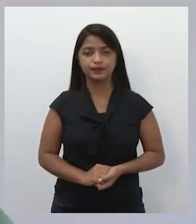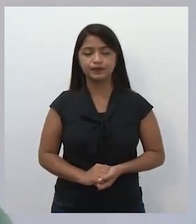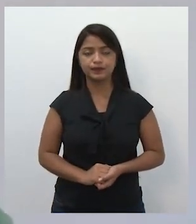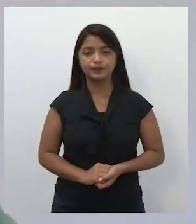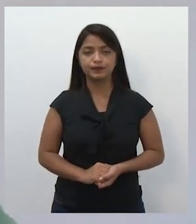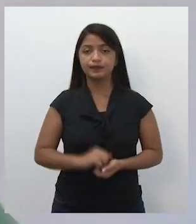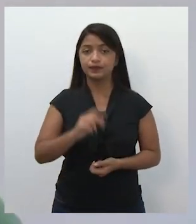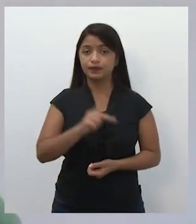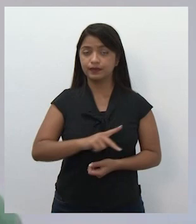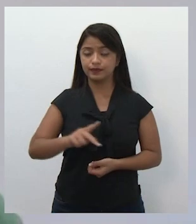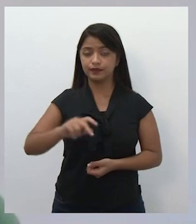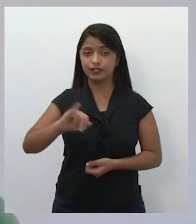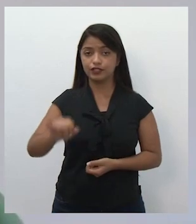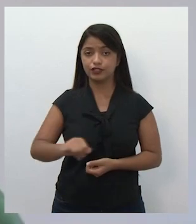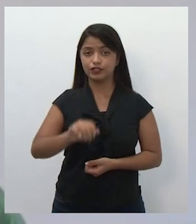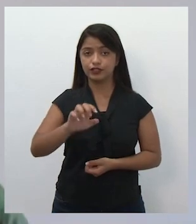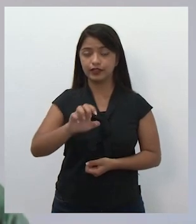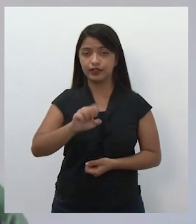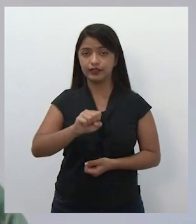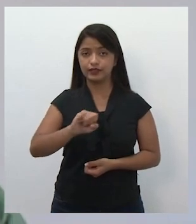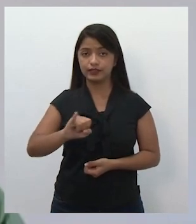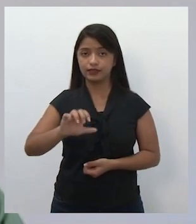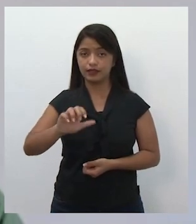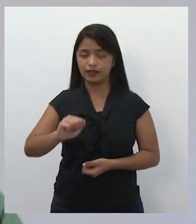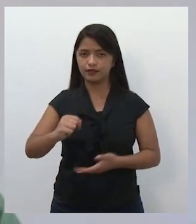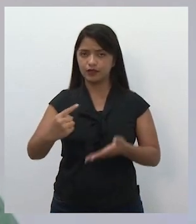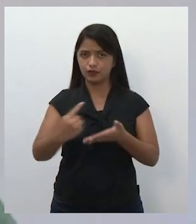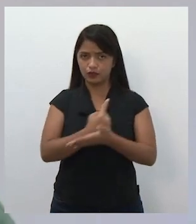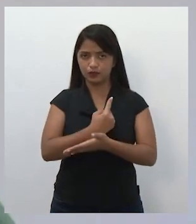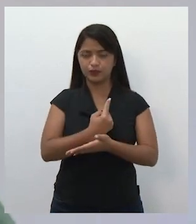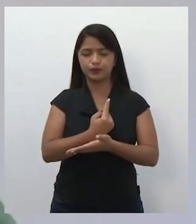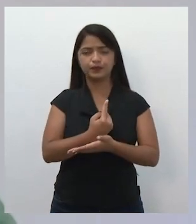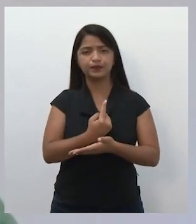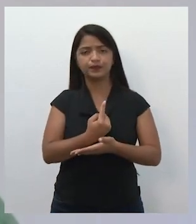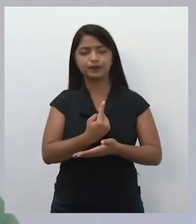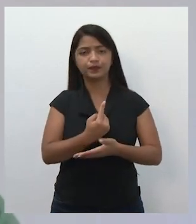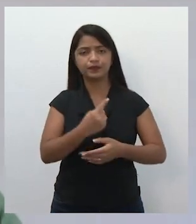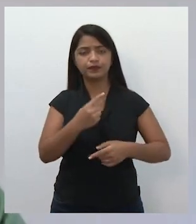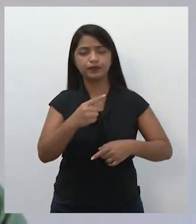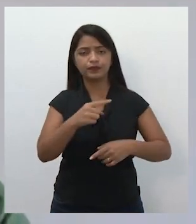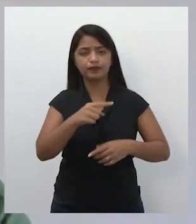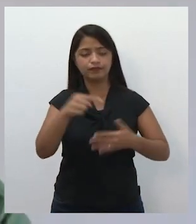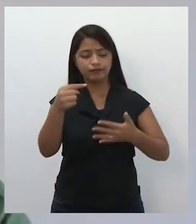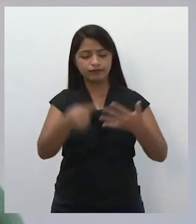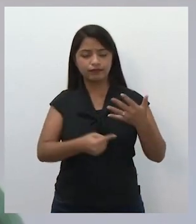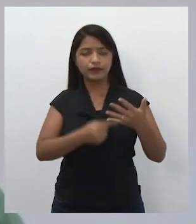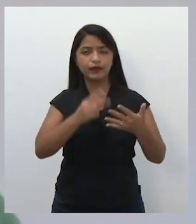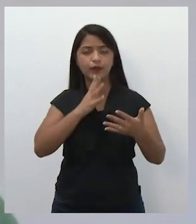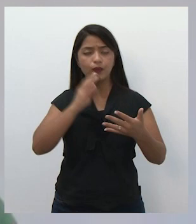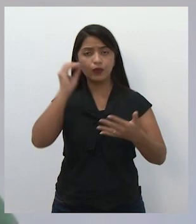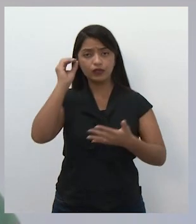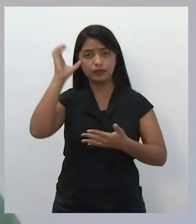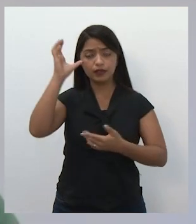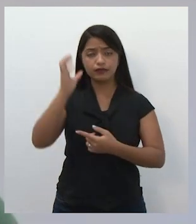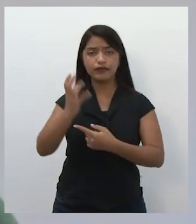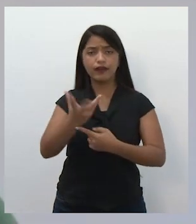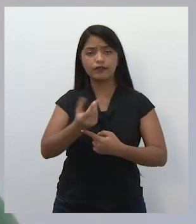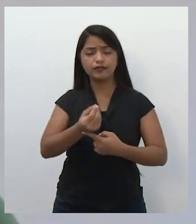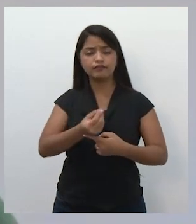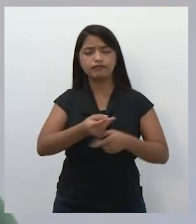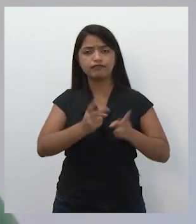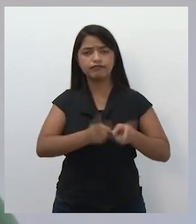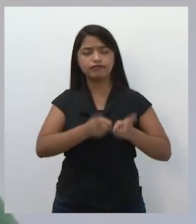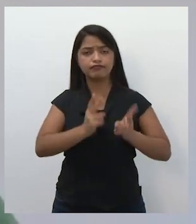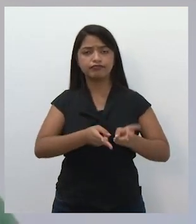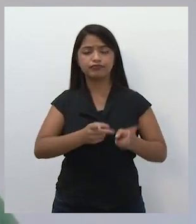A professora Jéssica, ela pergunta por que que os objetos de conhecimento de arte são os mesmos, né? A gente está falando